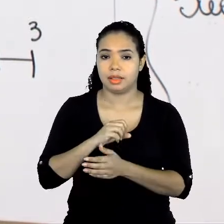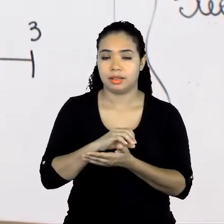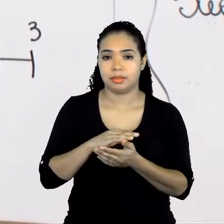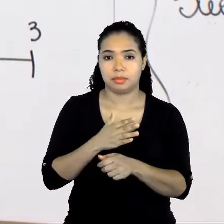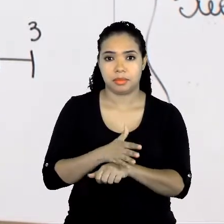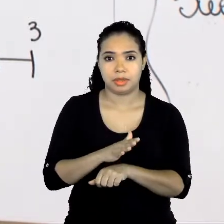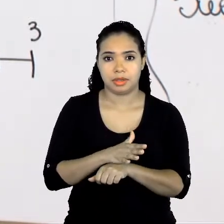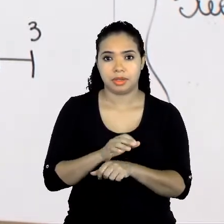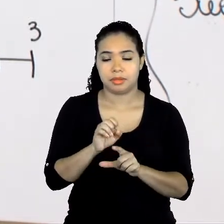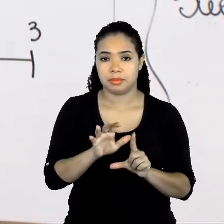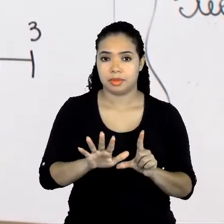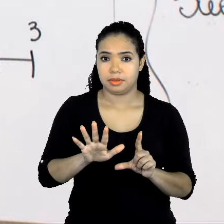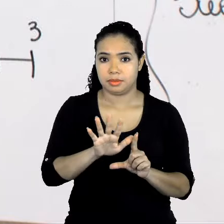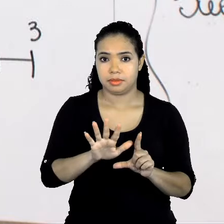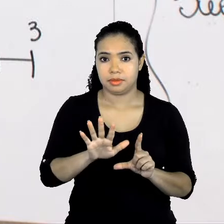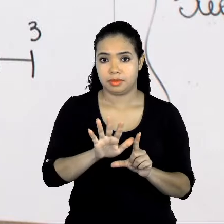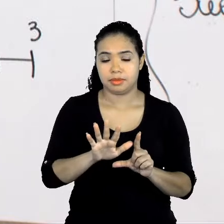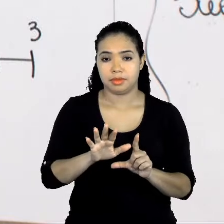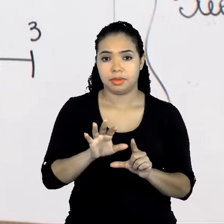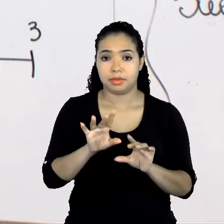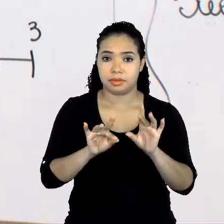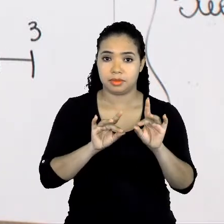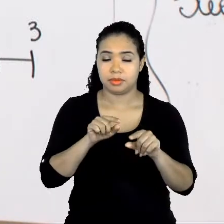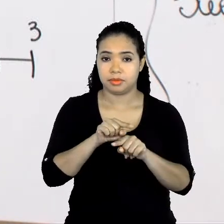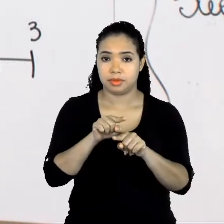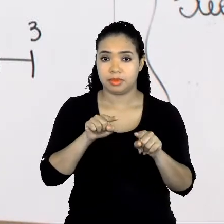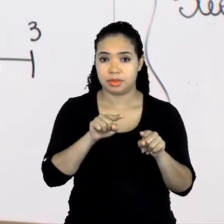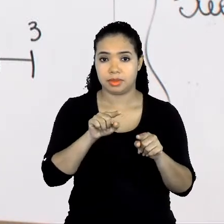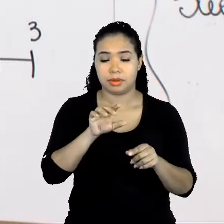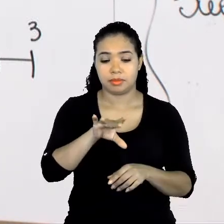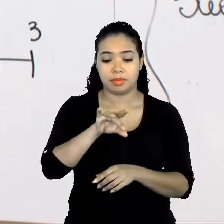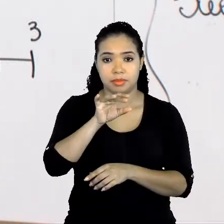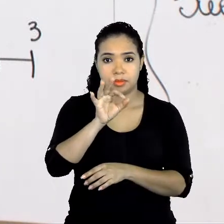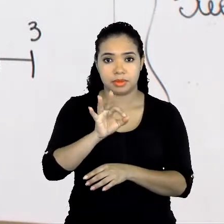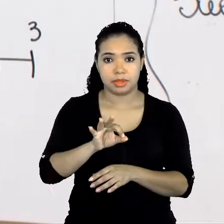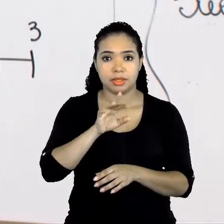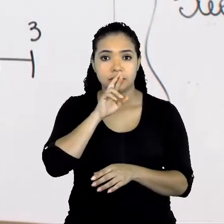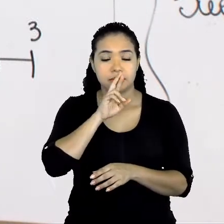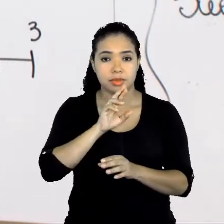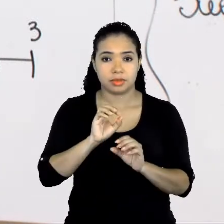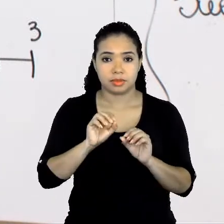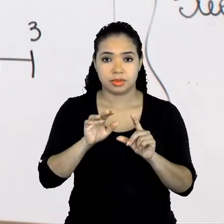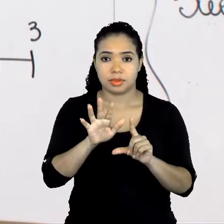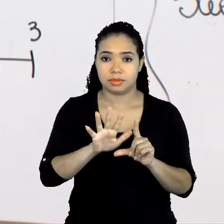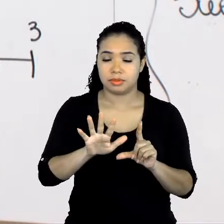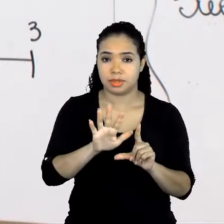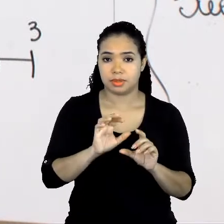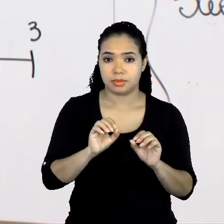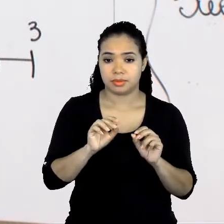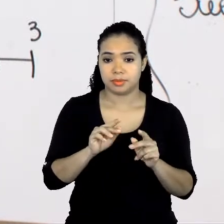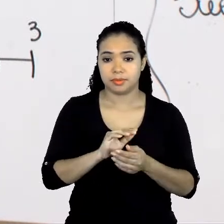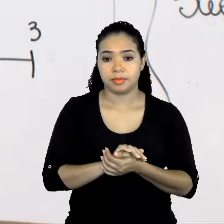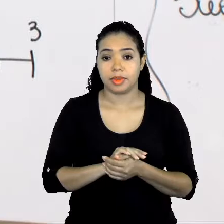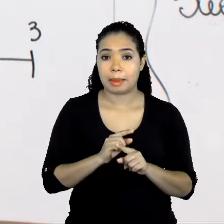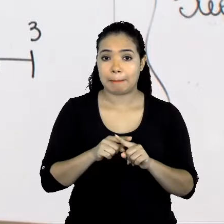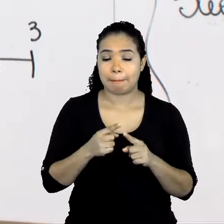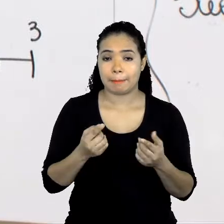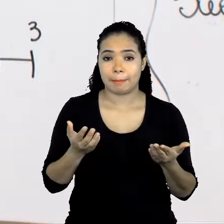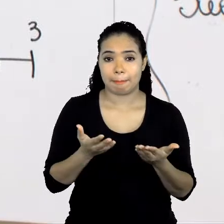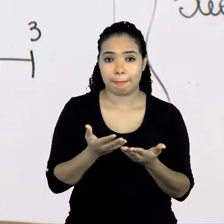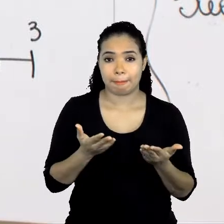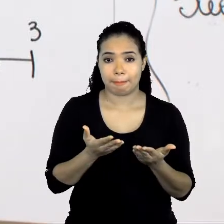plataforma que ele dá opções para você marcar a resposta. Isso na parte online. Agora, para quem está com o